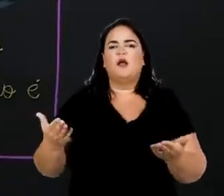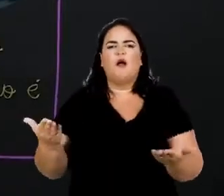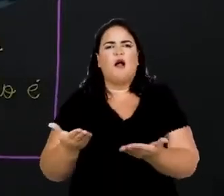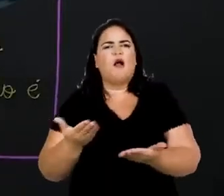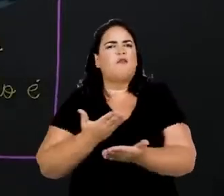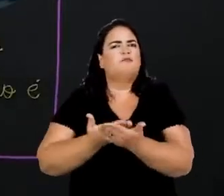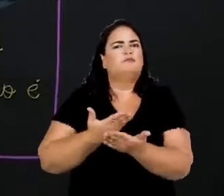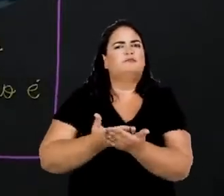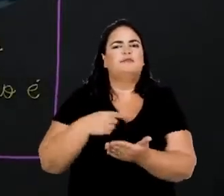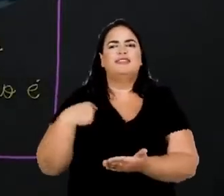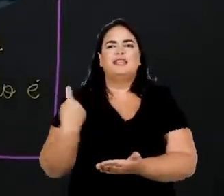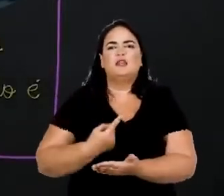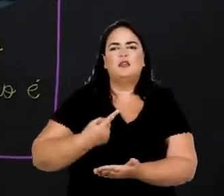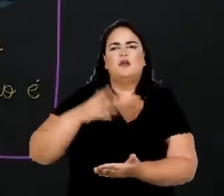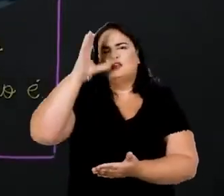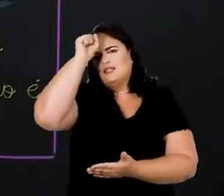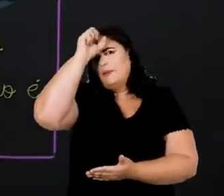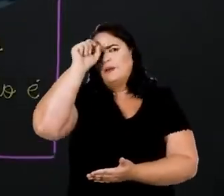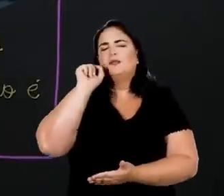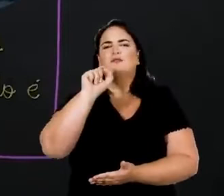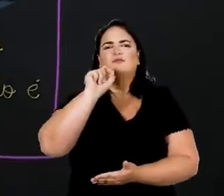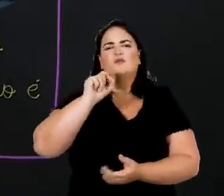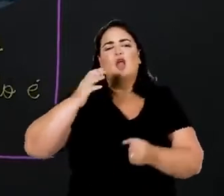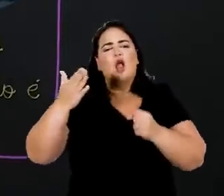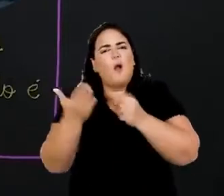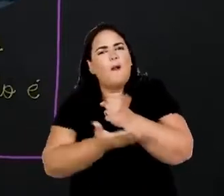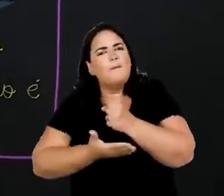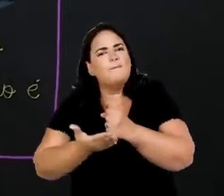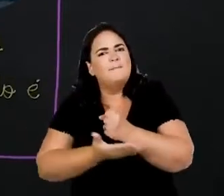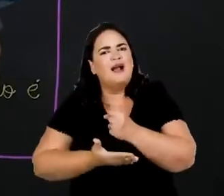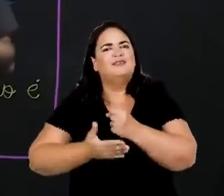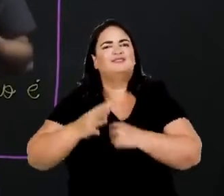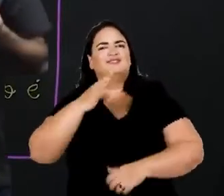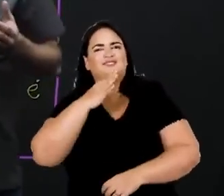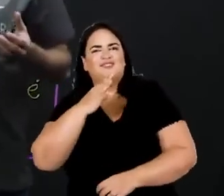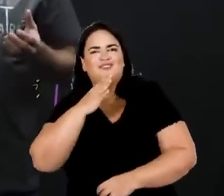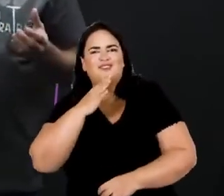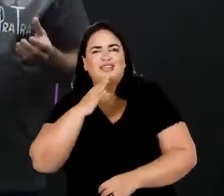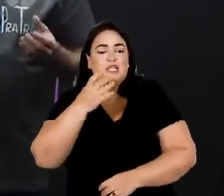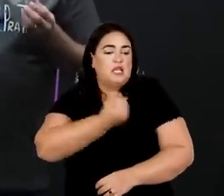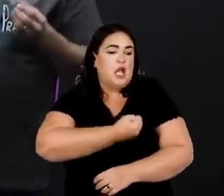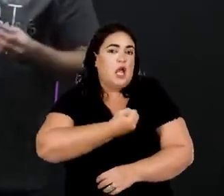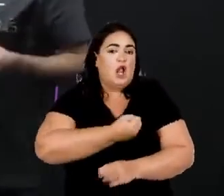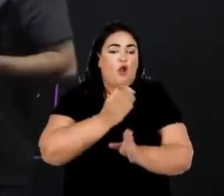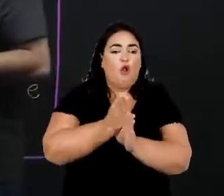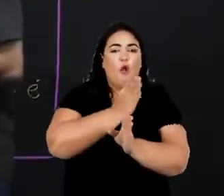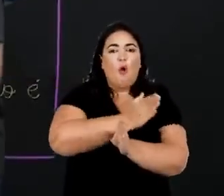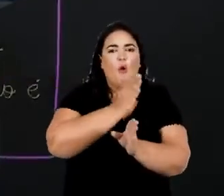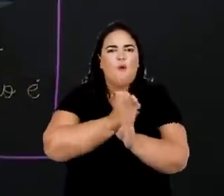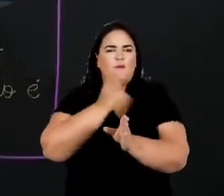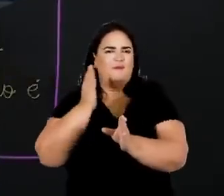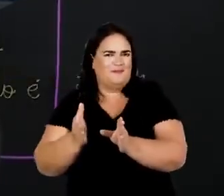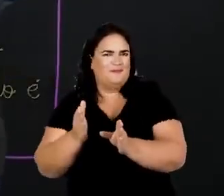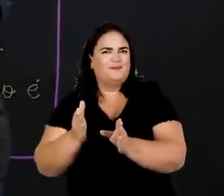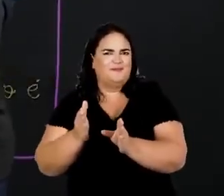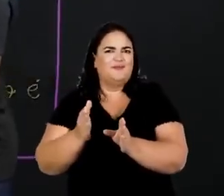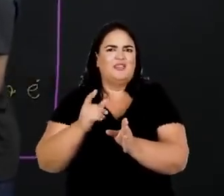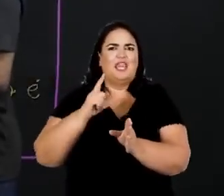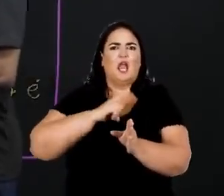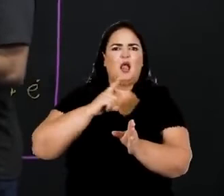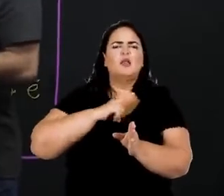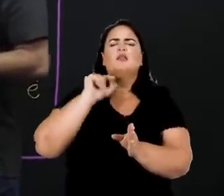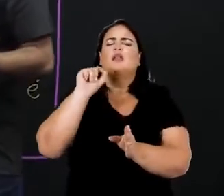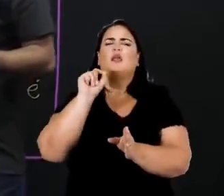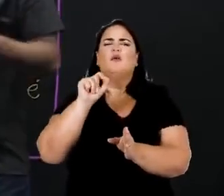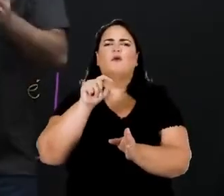nós vimos aqui em relação ao básico de Como reconhecer números inteiros tá onde os números inteiros